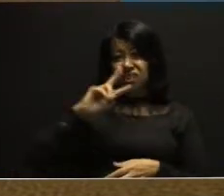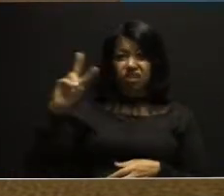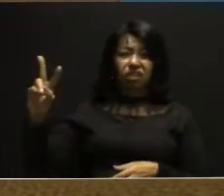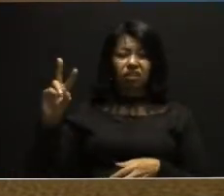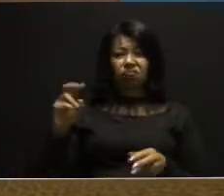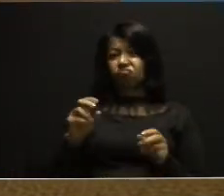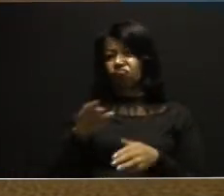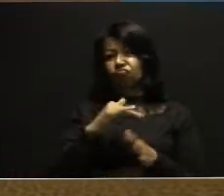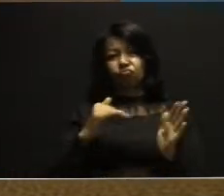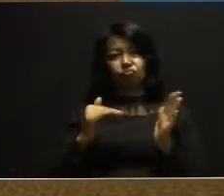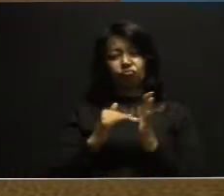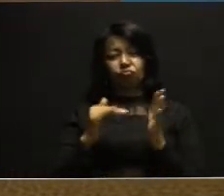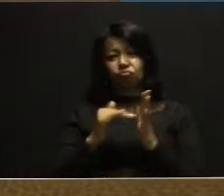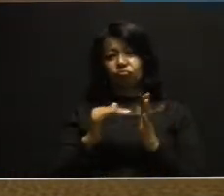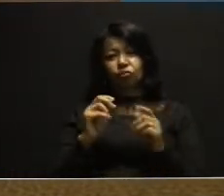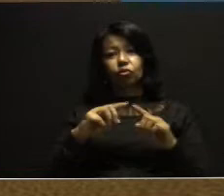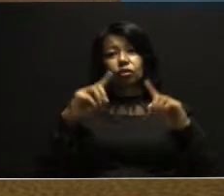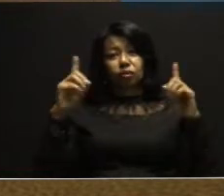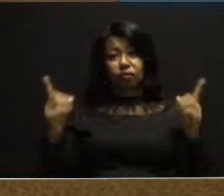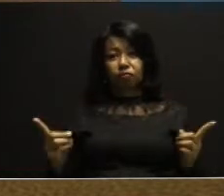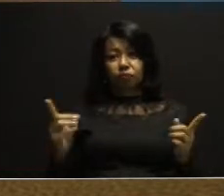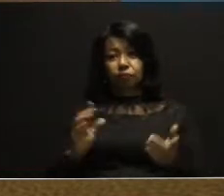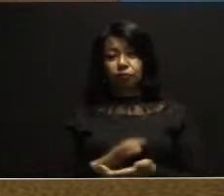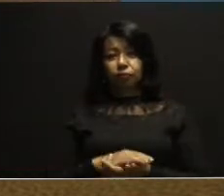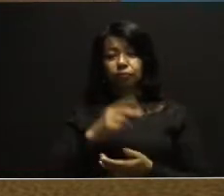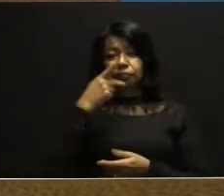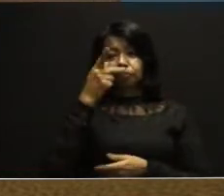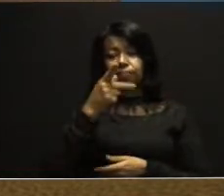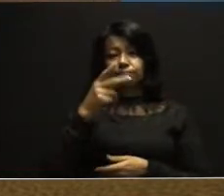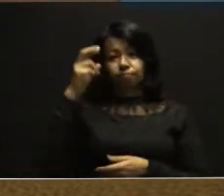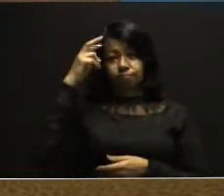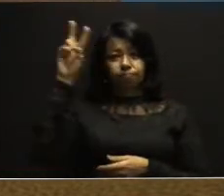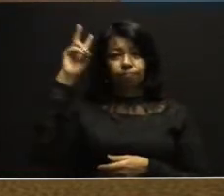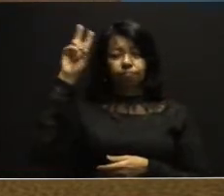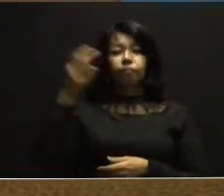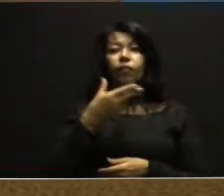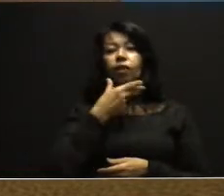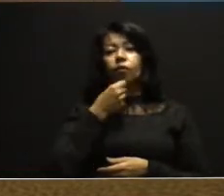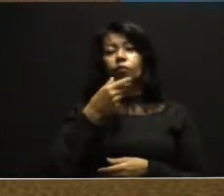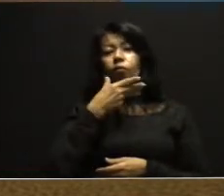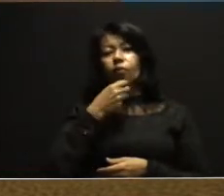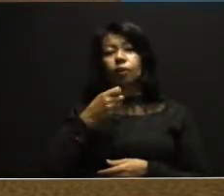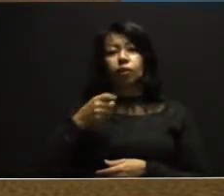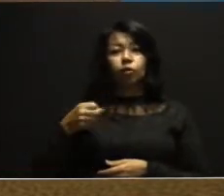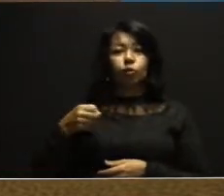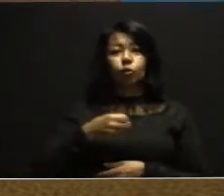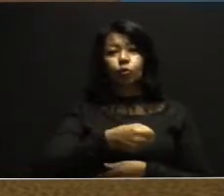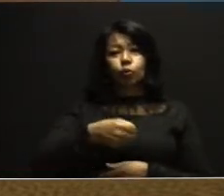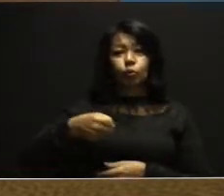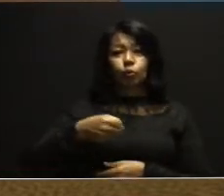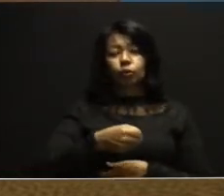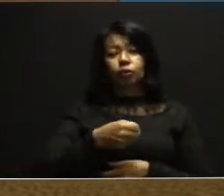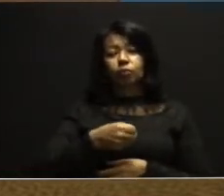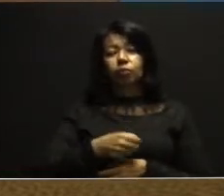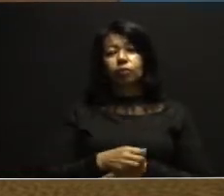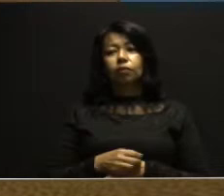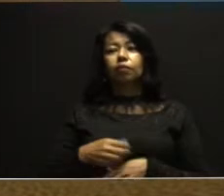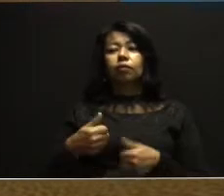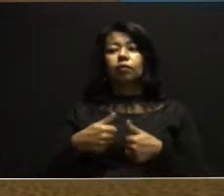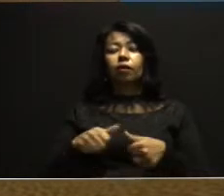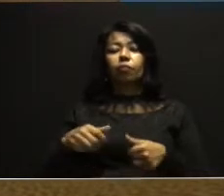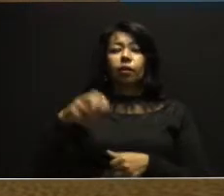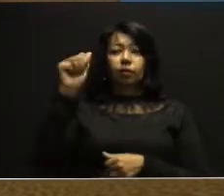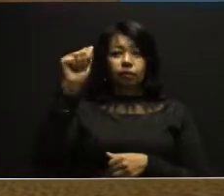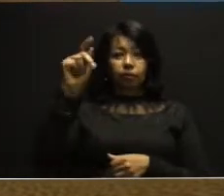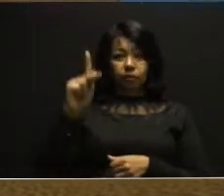desafios. Conta uma história que um carpinteiro estava para se aposentar.